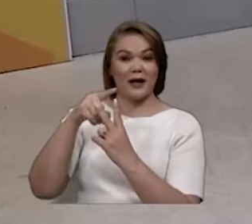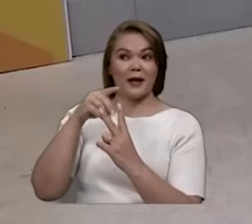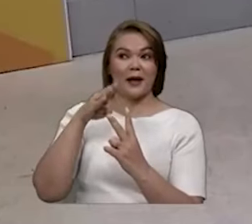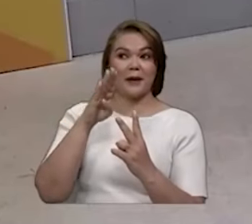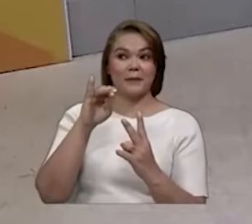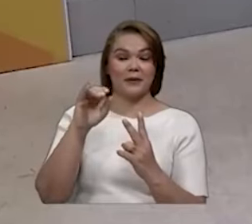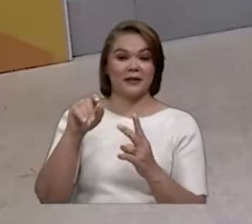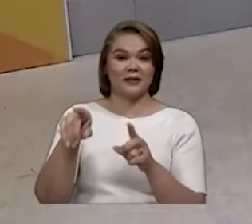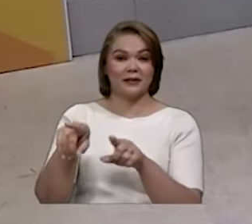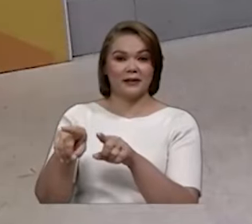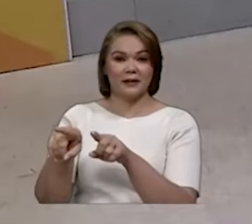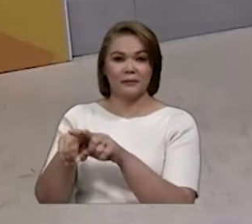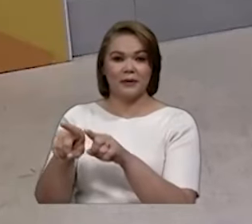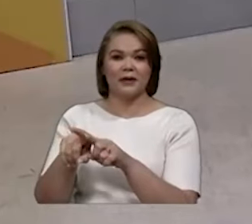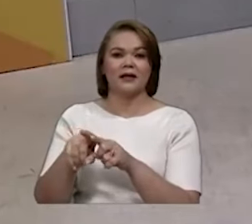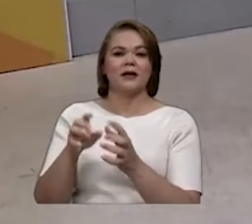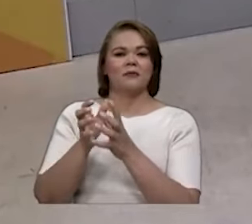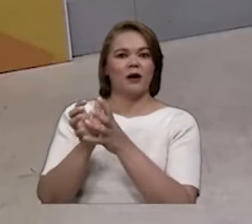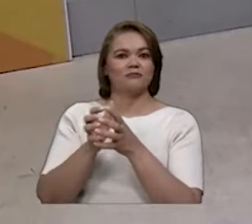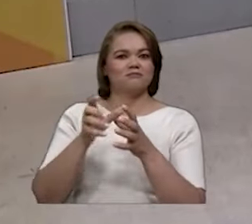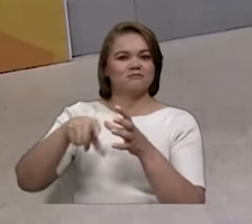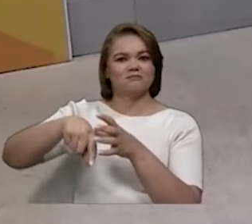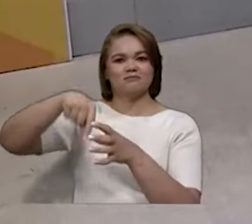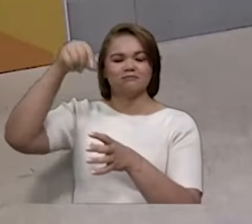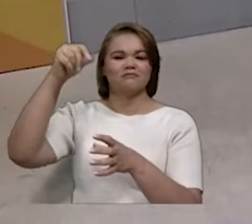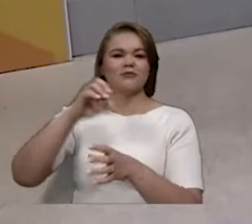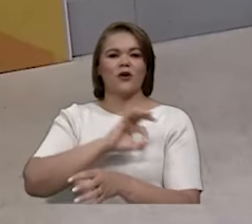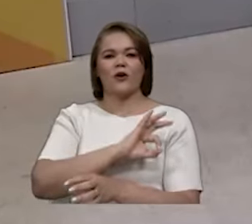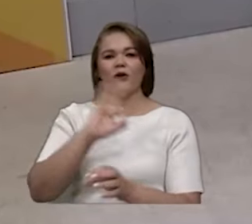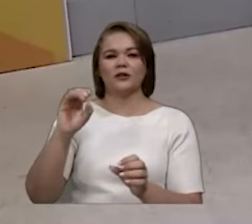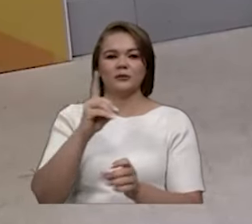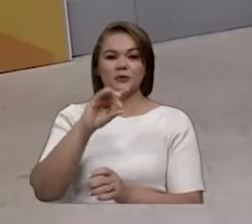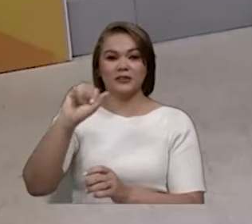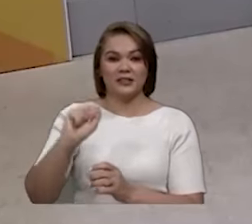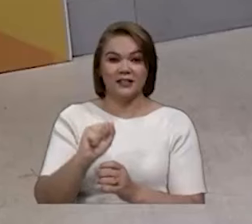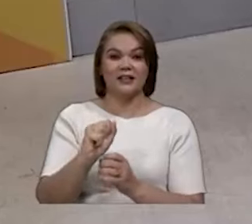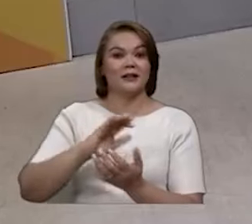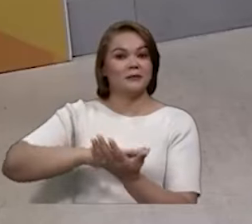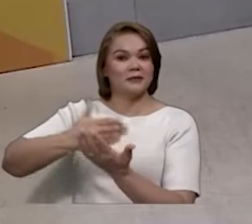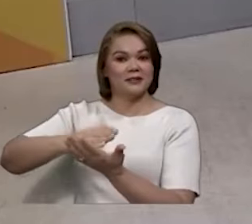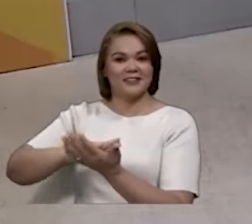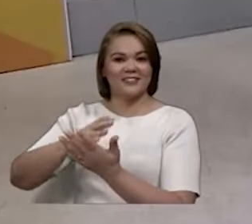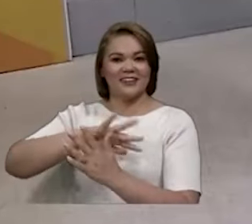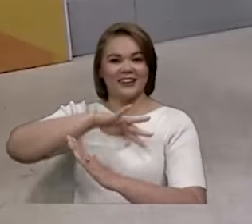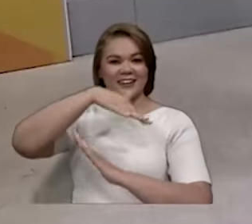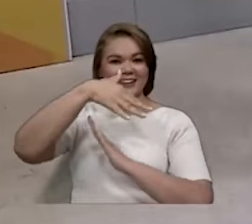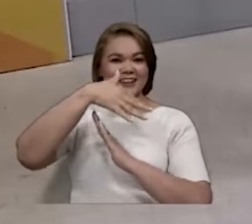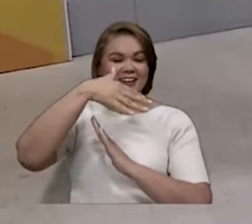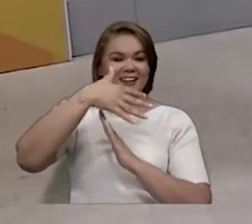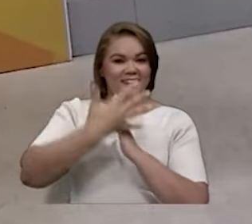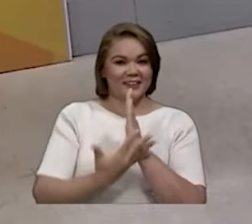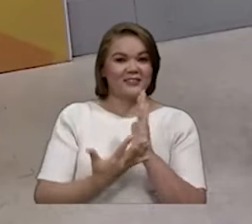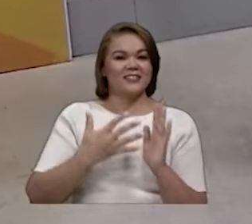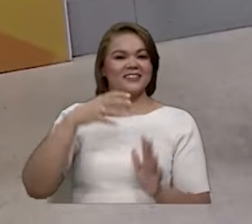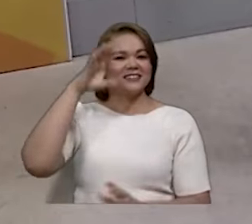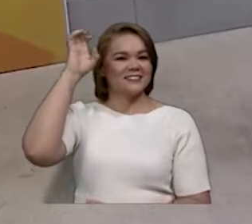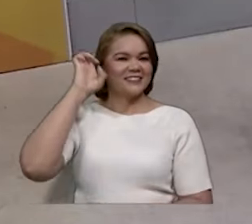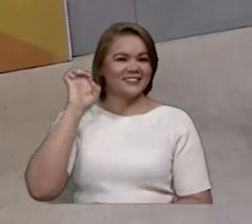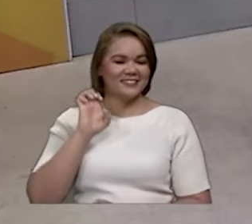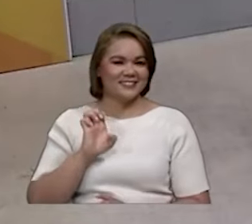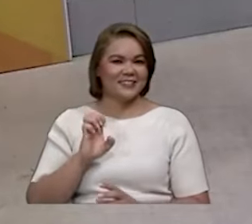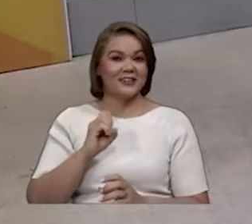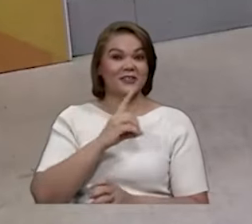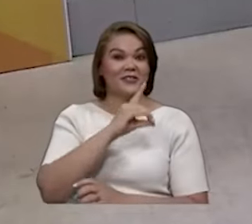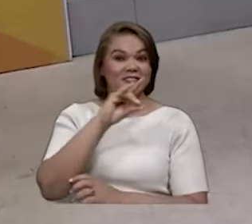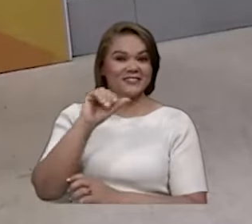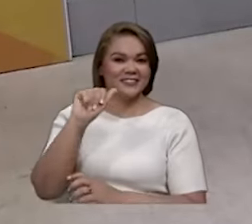daqui a pouquinho no comando do nosso Globo. Um ótimo dia também para a nossa intérprete de Libras, Elisana Fraga. Um ótimo dia para o